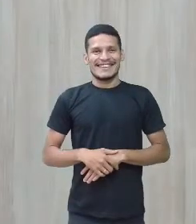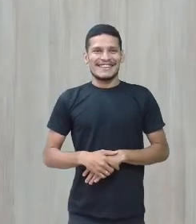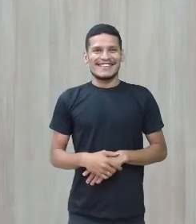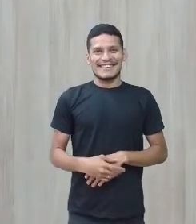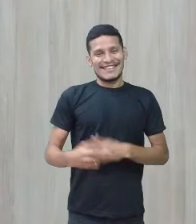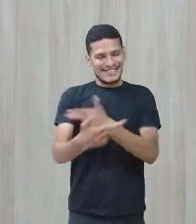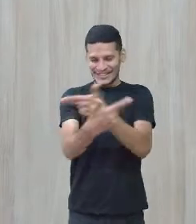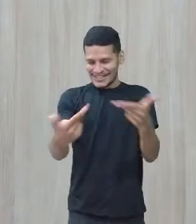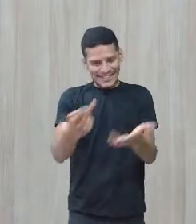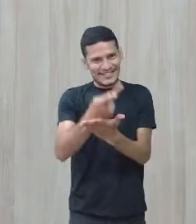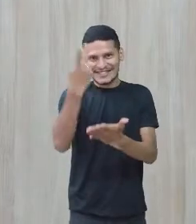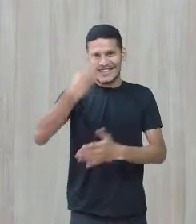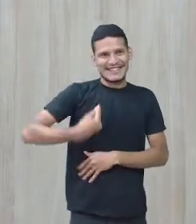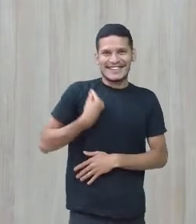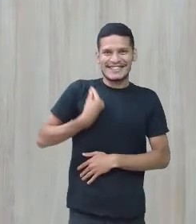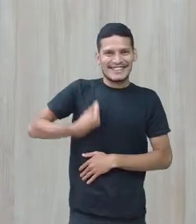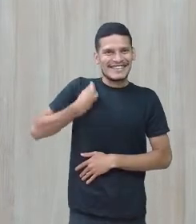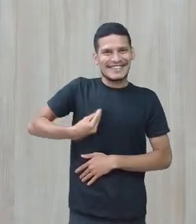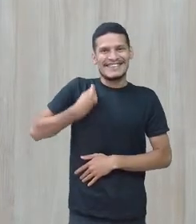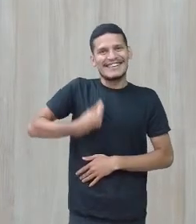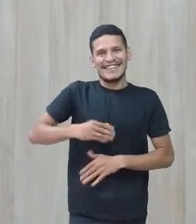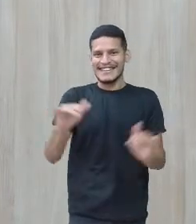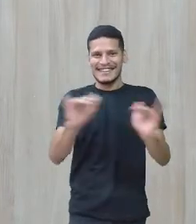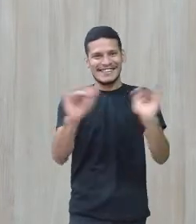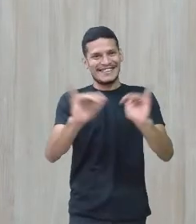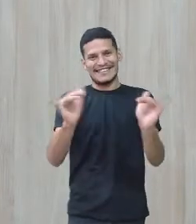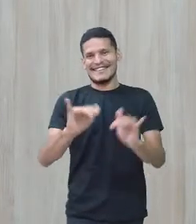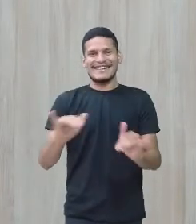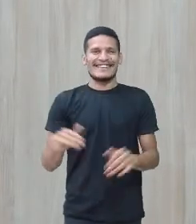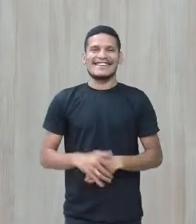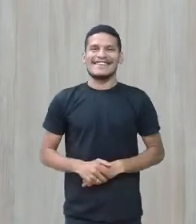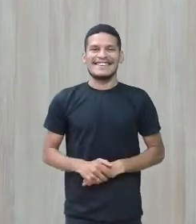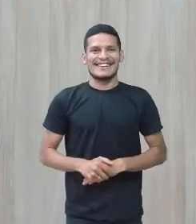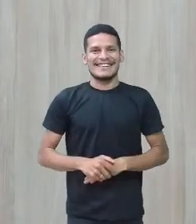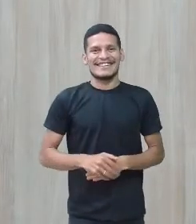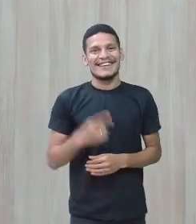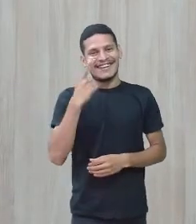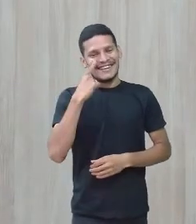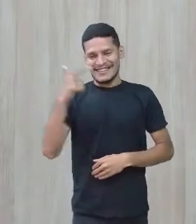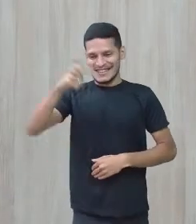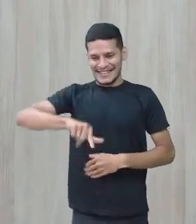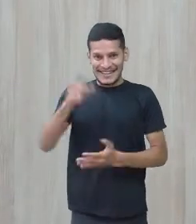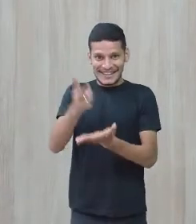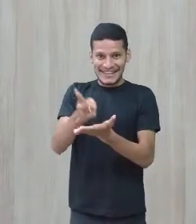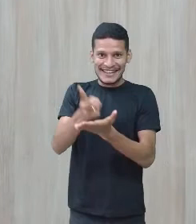Coisas do ao vivo. Tá tudo certo, nada errado. Mas então, vamos embora.